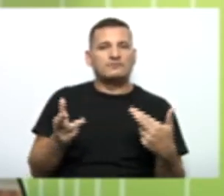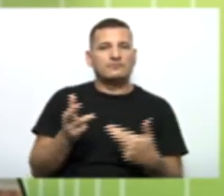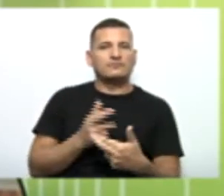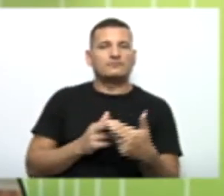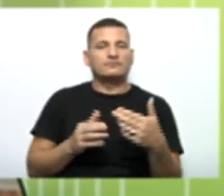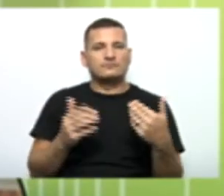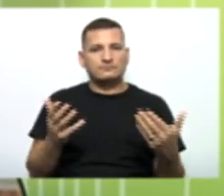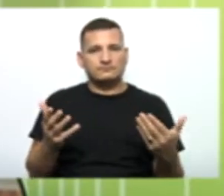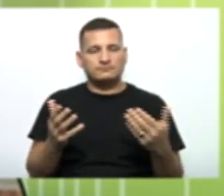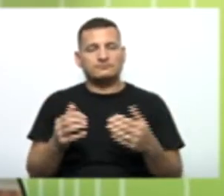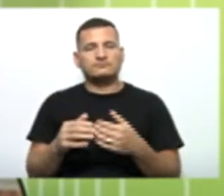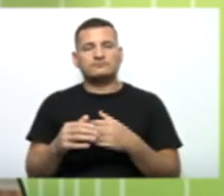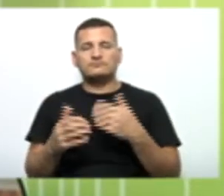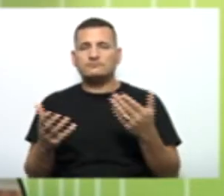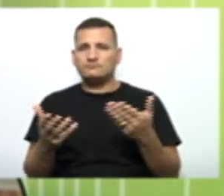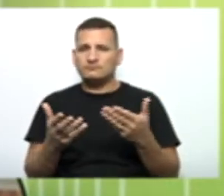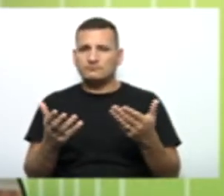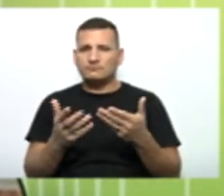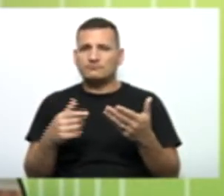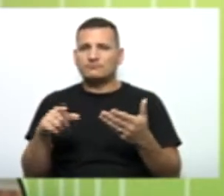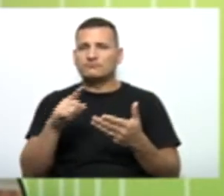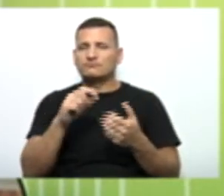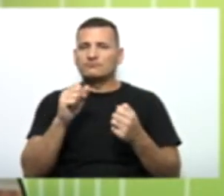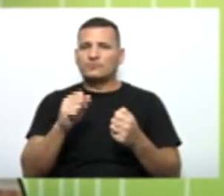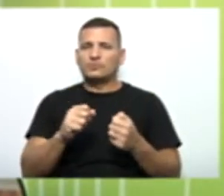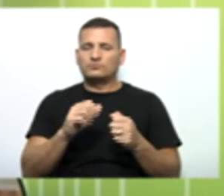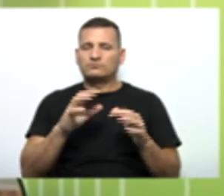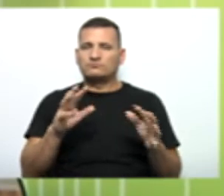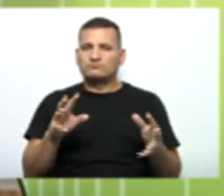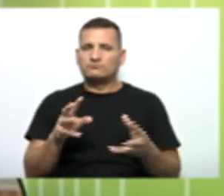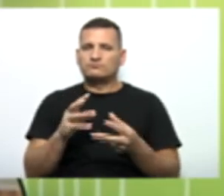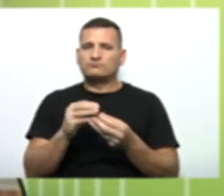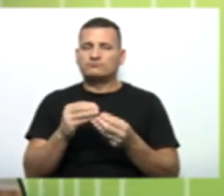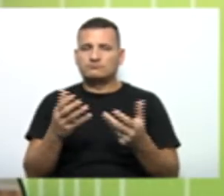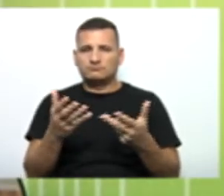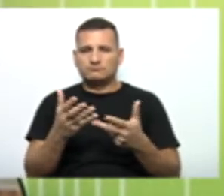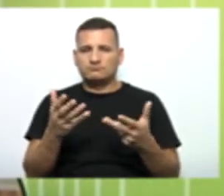montaram o diagrama, vocês vão entender melhor